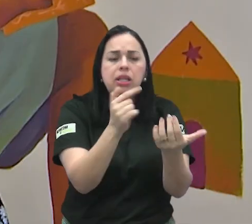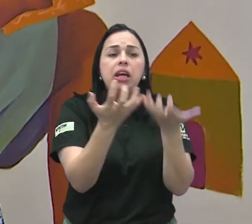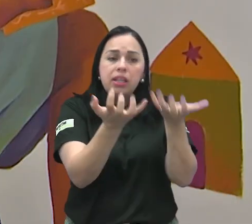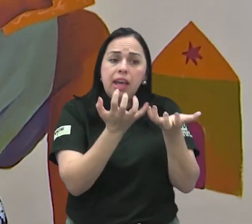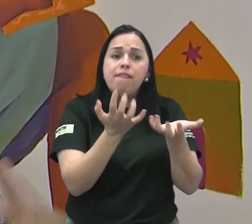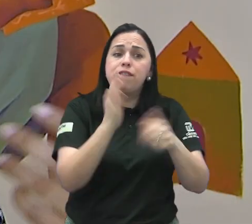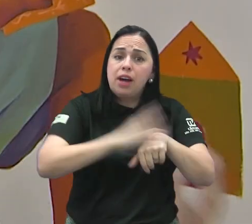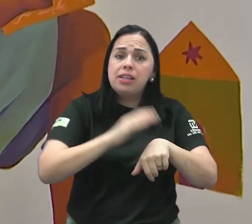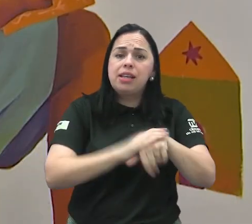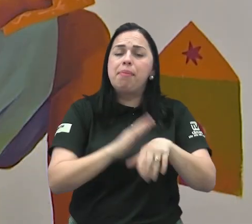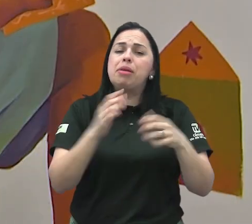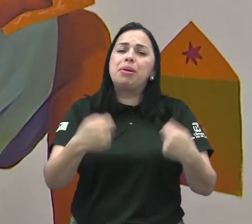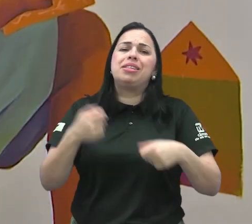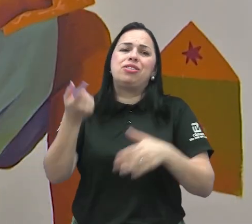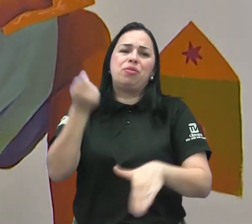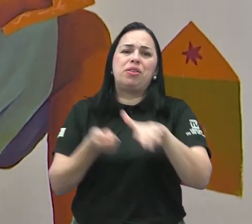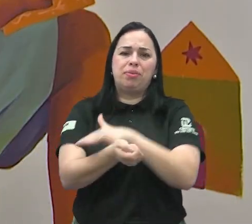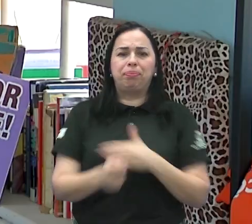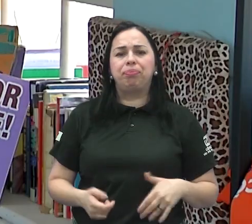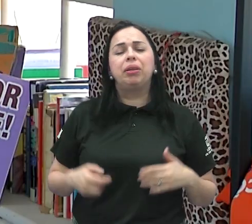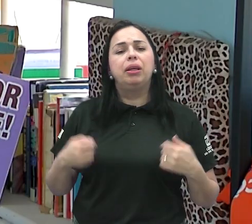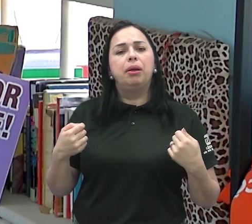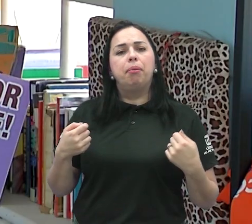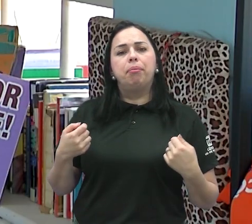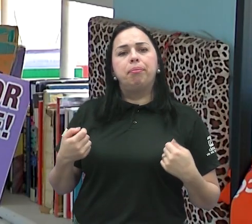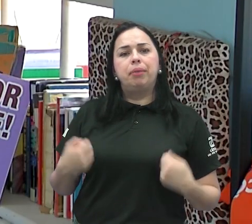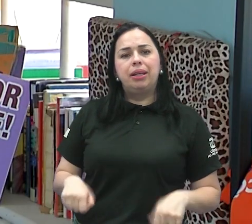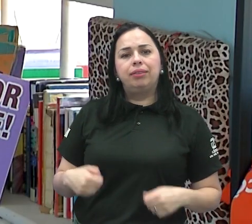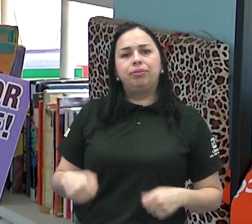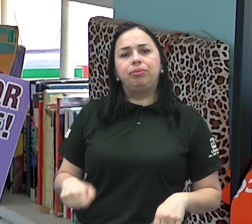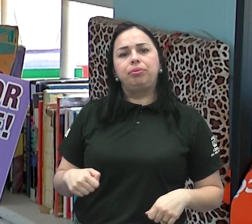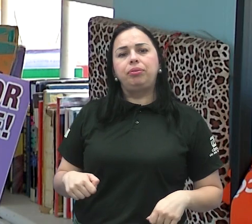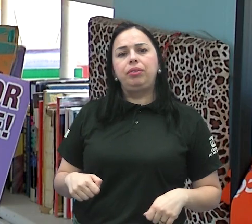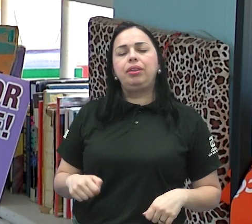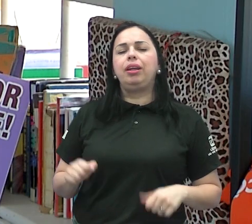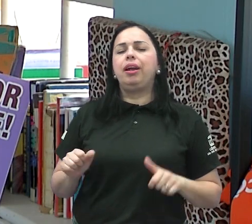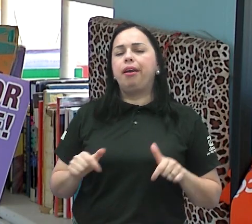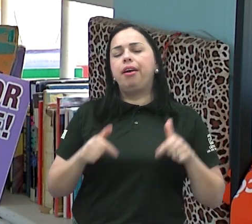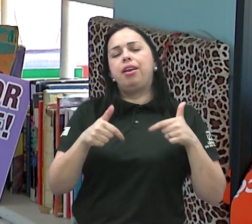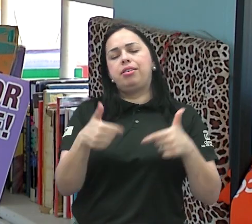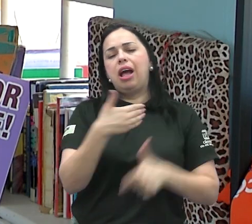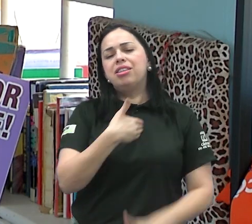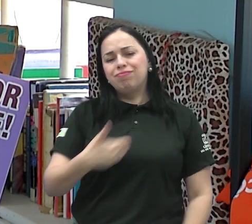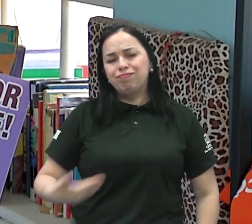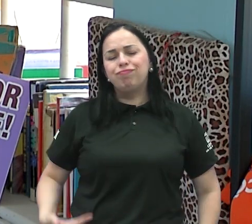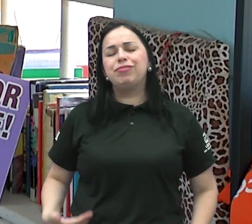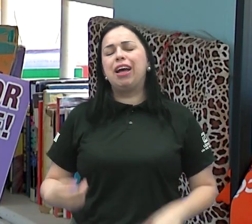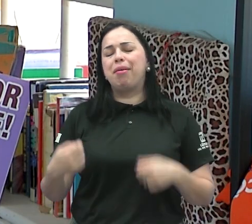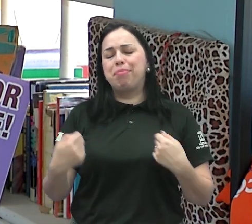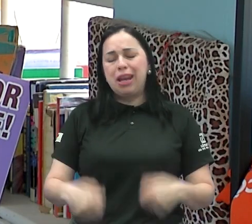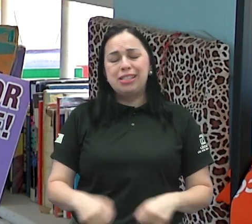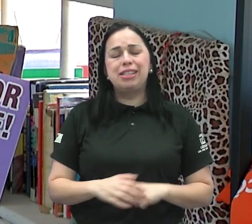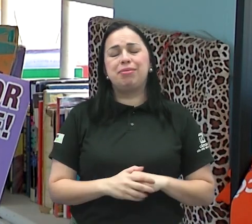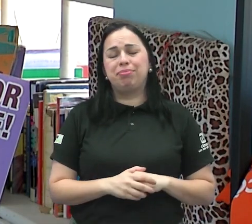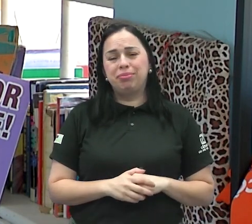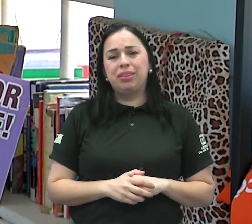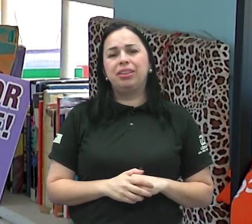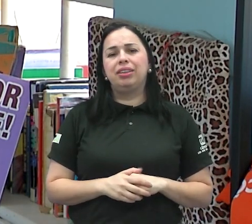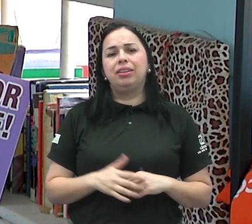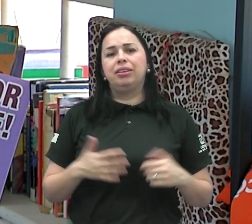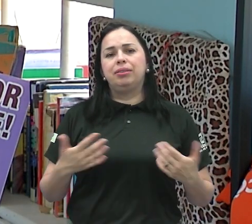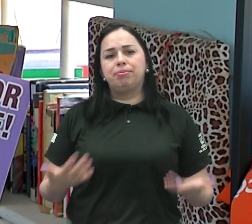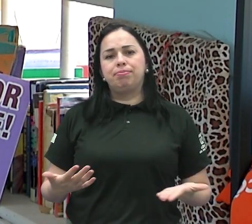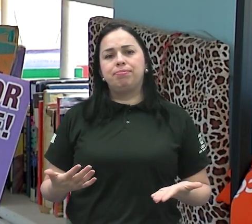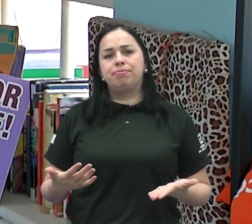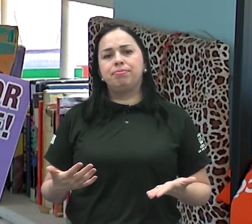comunidades de se auto-organizar para fazer acontecer. A gente precisa ainda criar muitas políticas específicas, né?